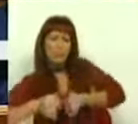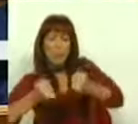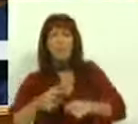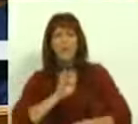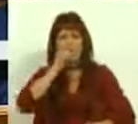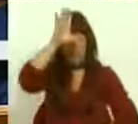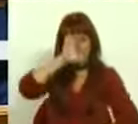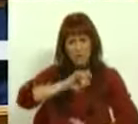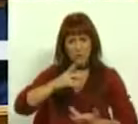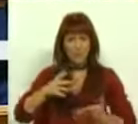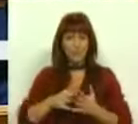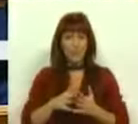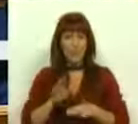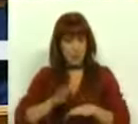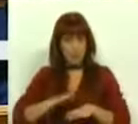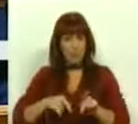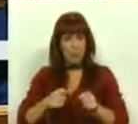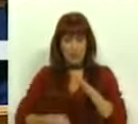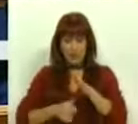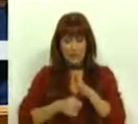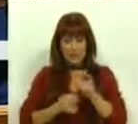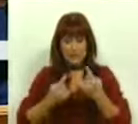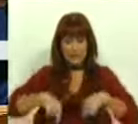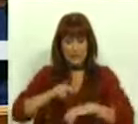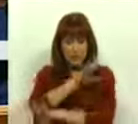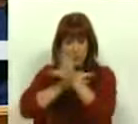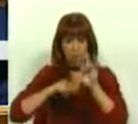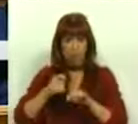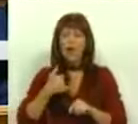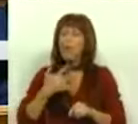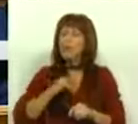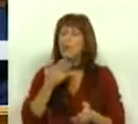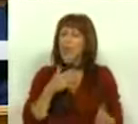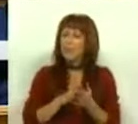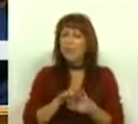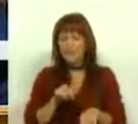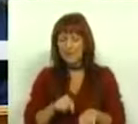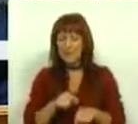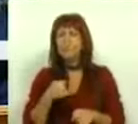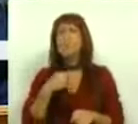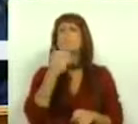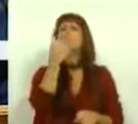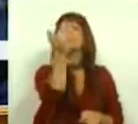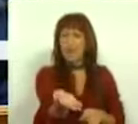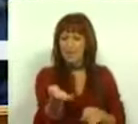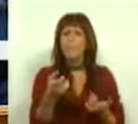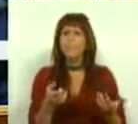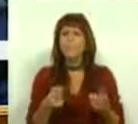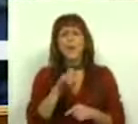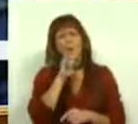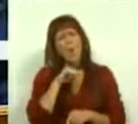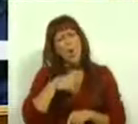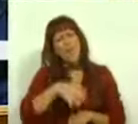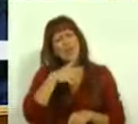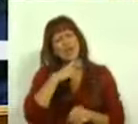E, Sr. Primeiro-Ministro, a propósito da Cimeira Europeia, gostaria também de aproveitar o ensejo para lhe solicitar que